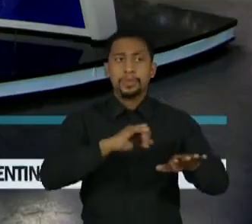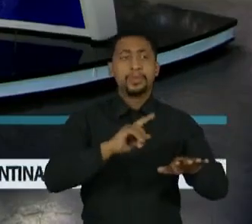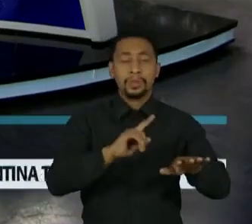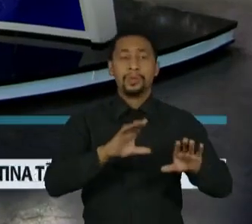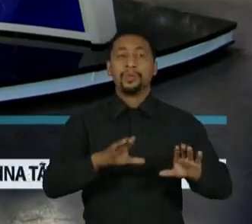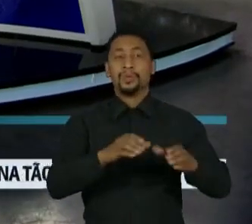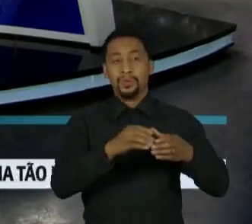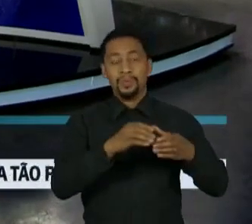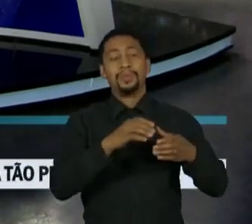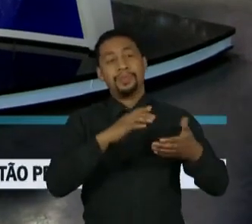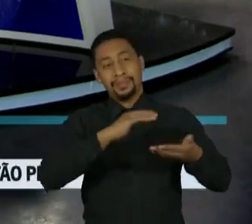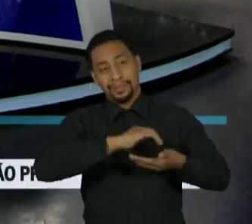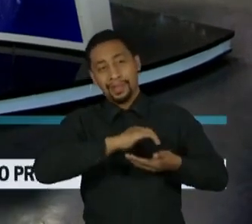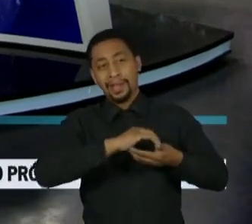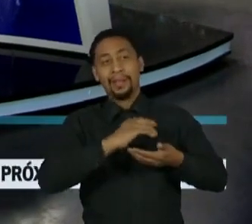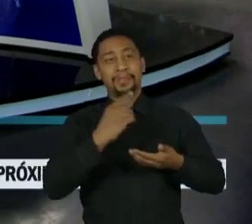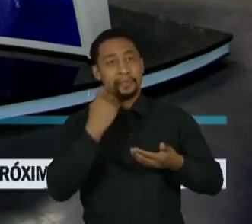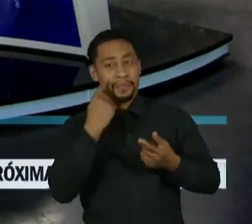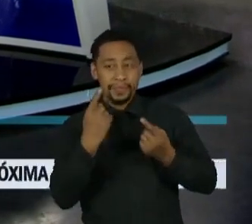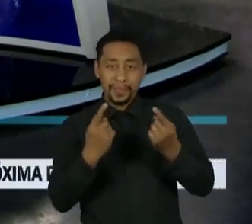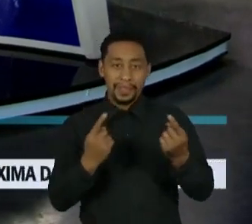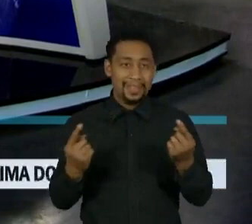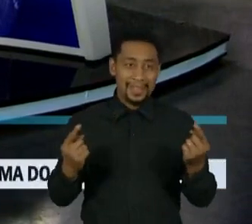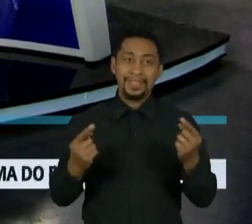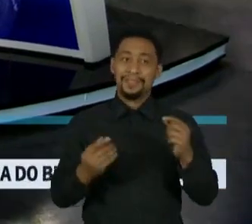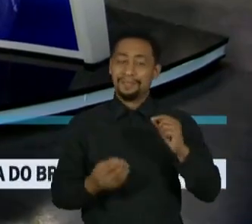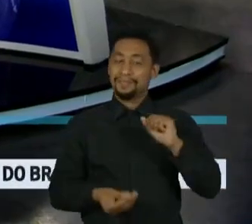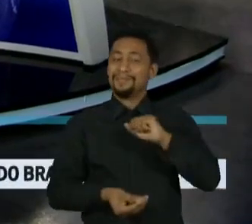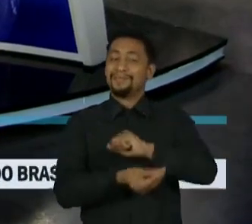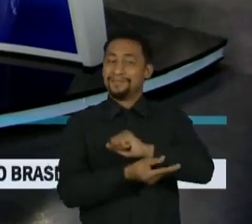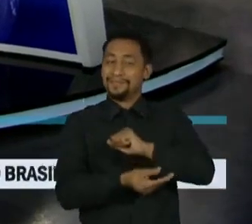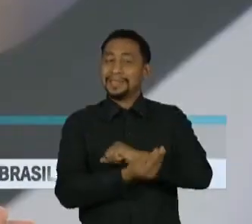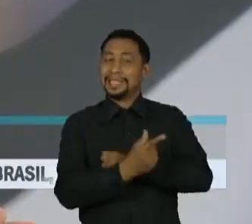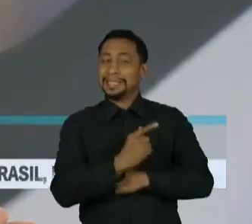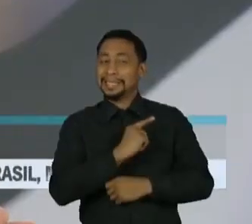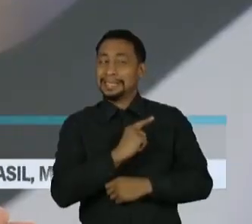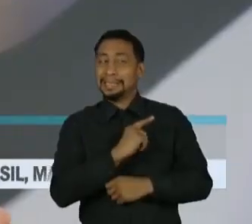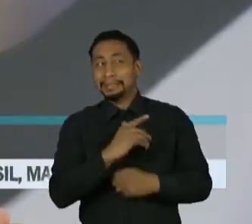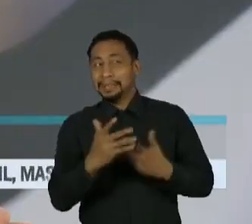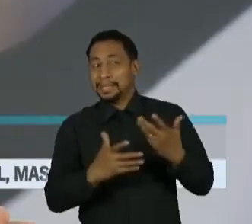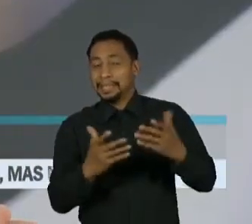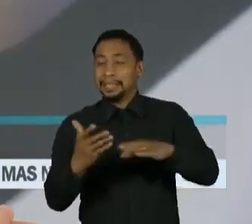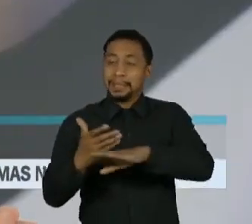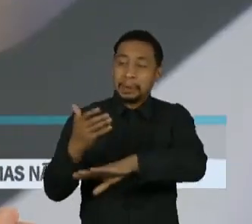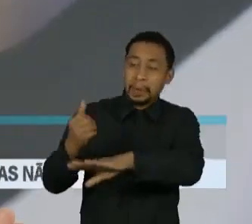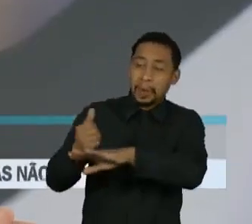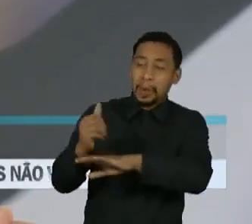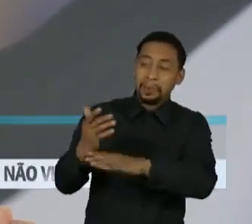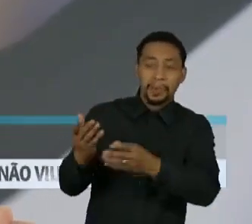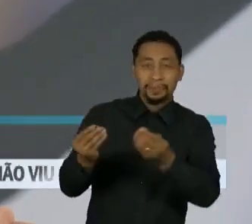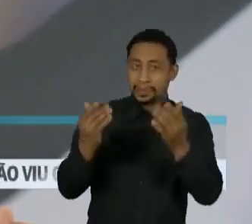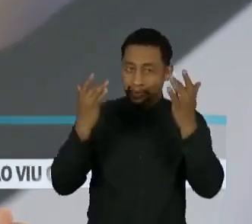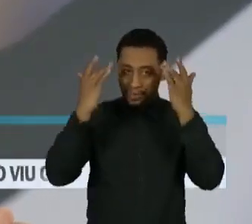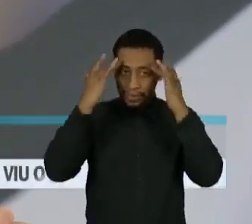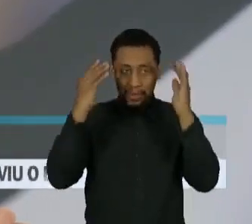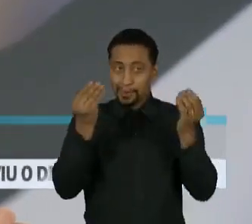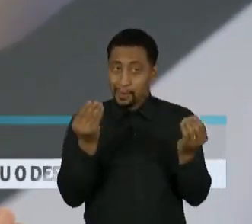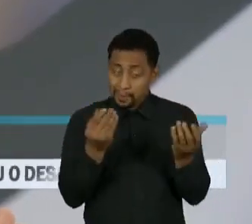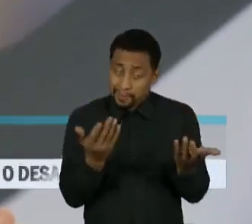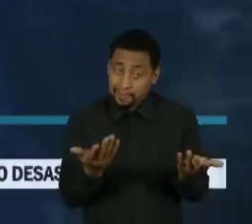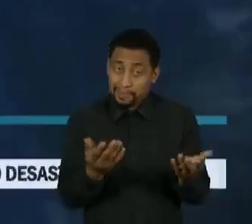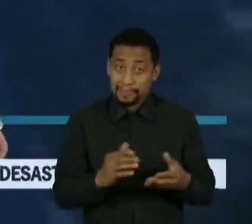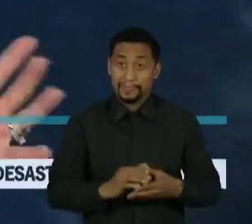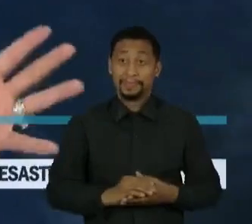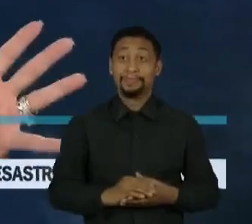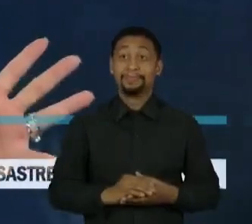você tem ali uma ligação com uma coisa de instalação golpista mas eu não sei exatamente como eles vão fazer isso não a gente fala a verdade